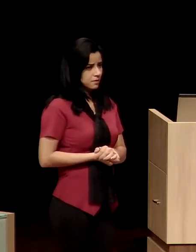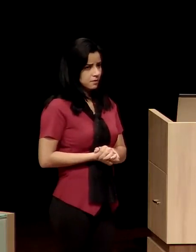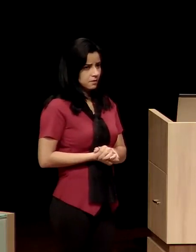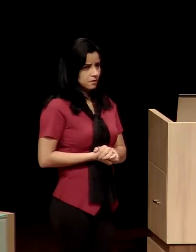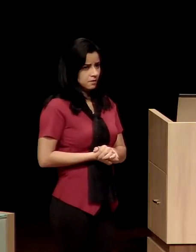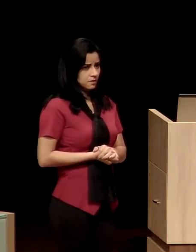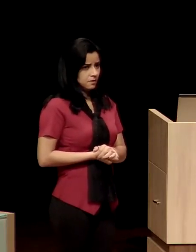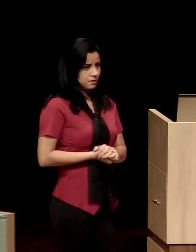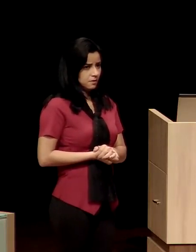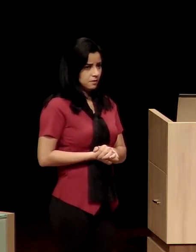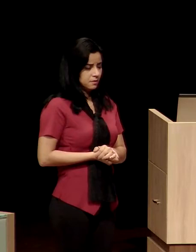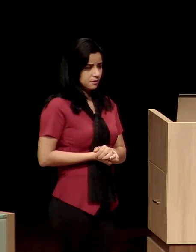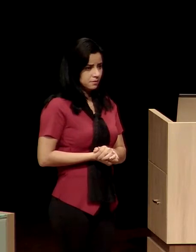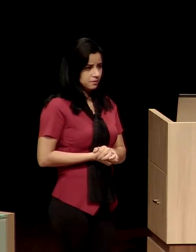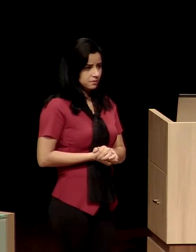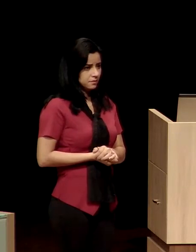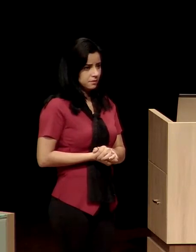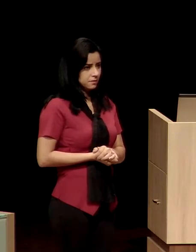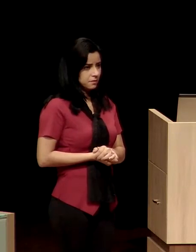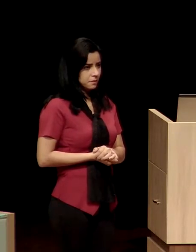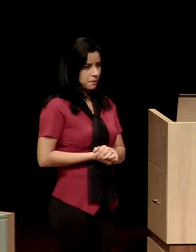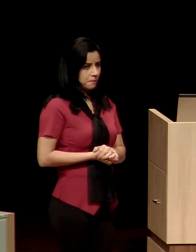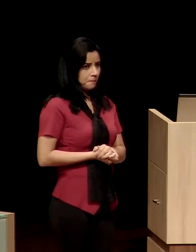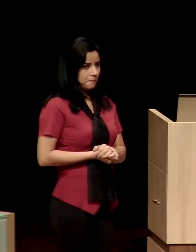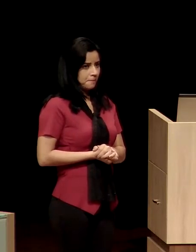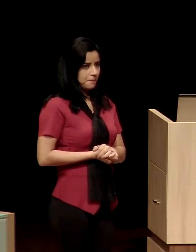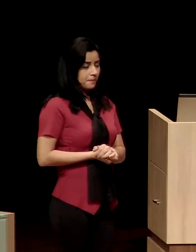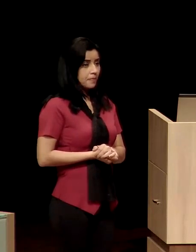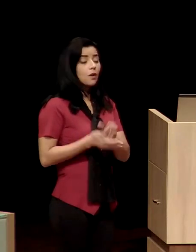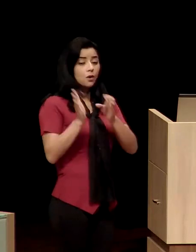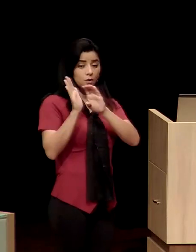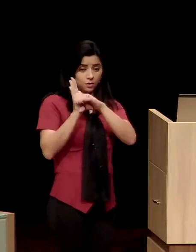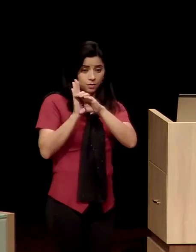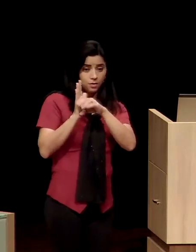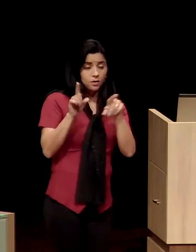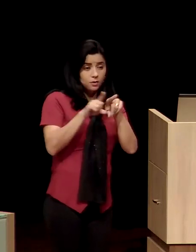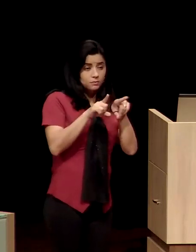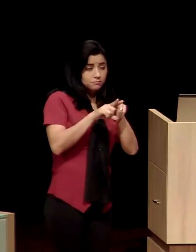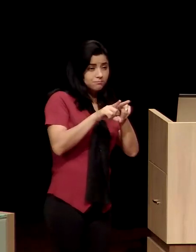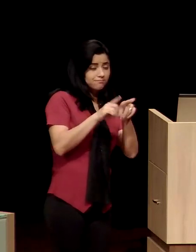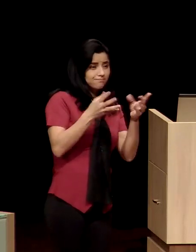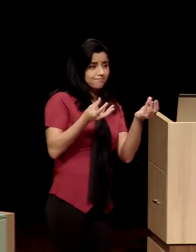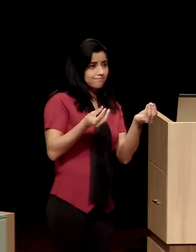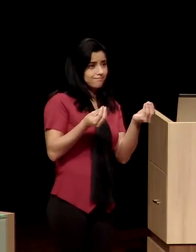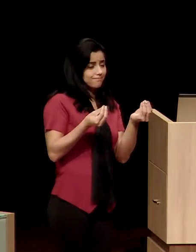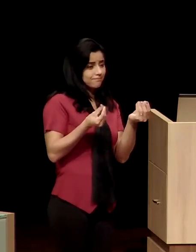elements of any scientific theory. Os conceitos também são